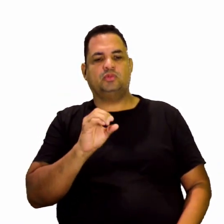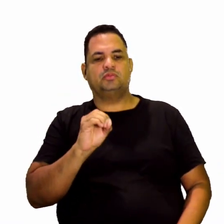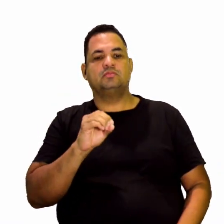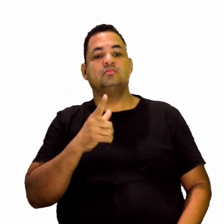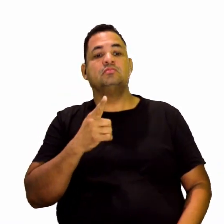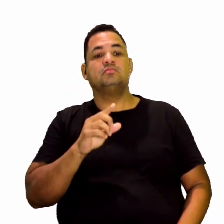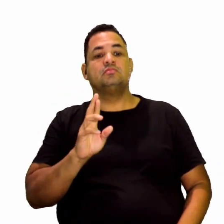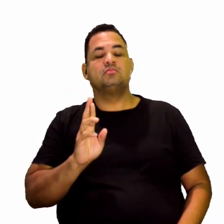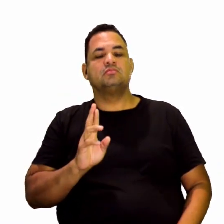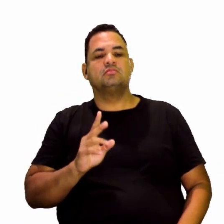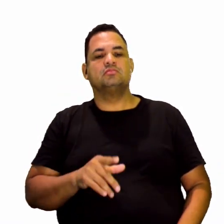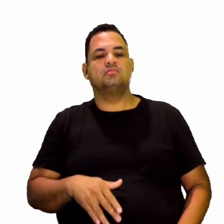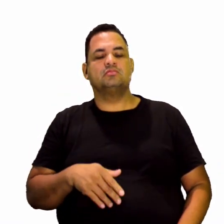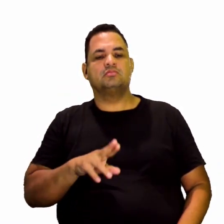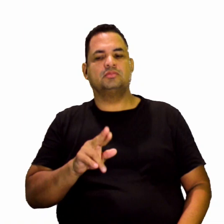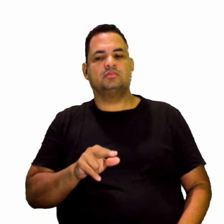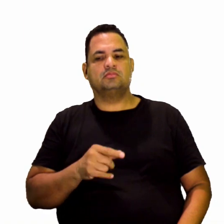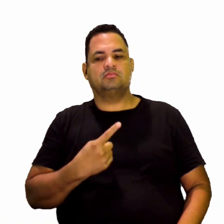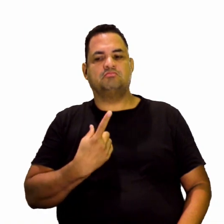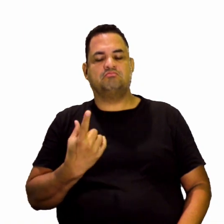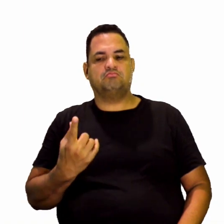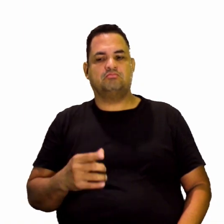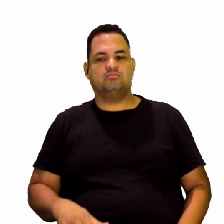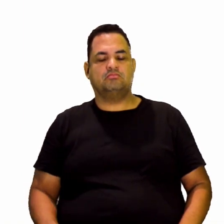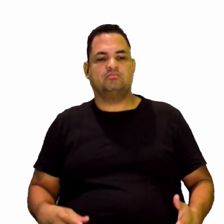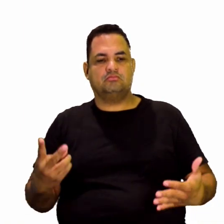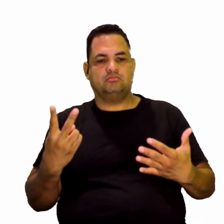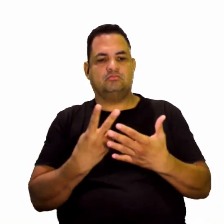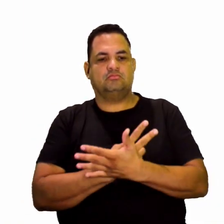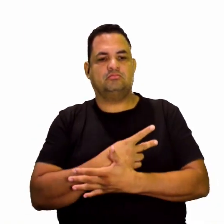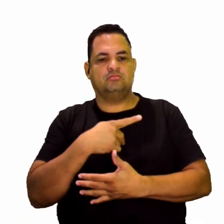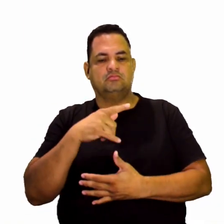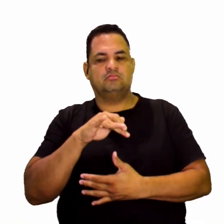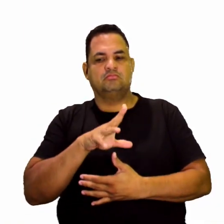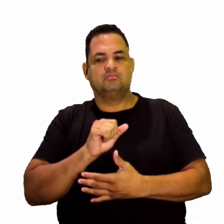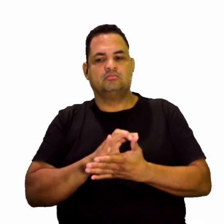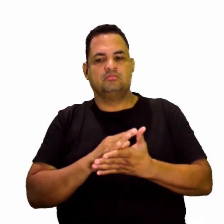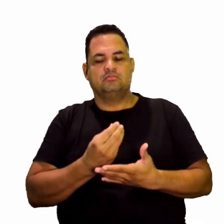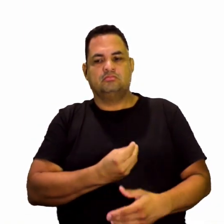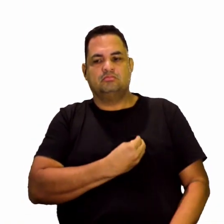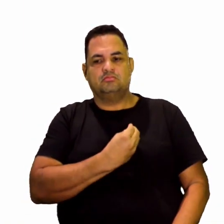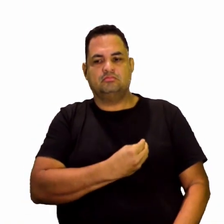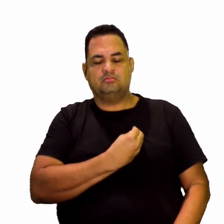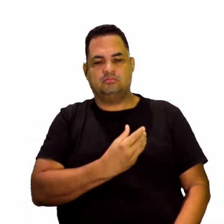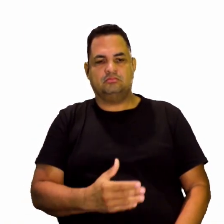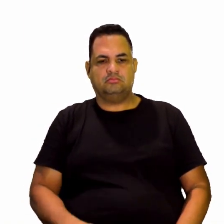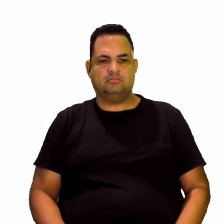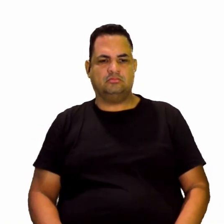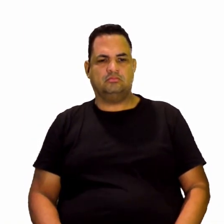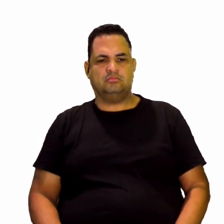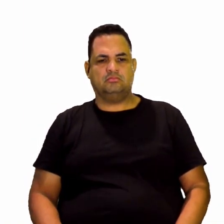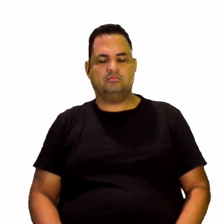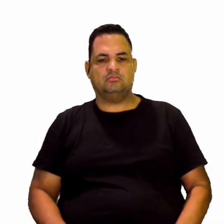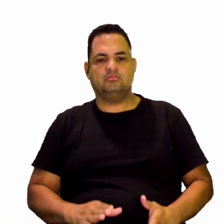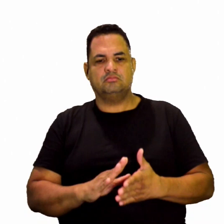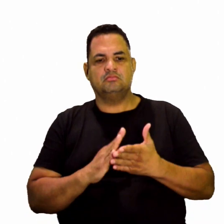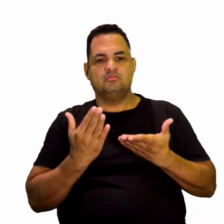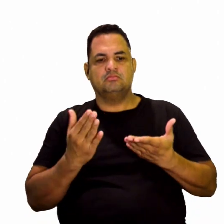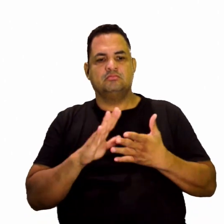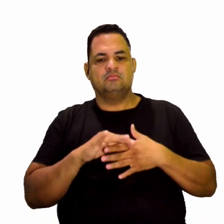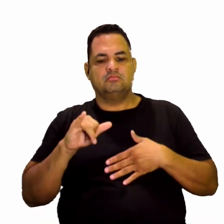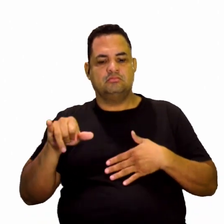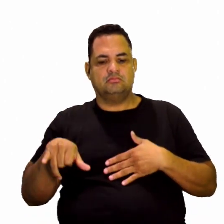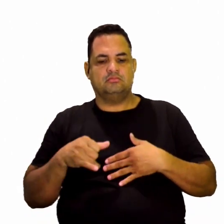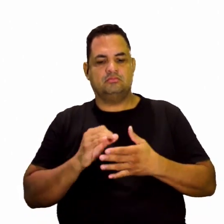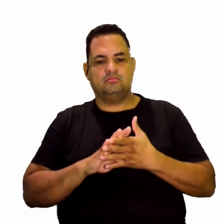Quem nunca foi parasitado, né, galera? Quem nunca? A partir de um organismo aí oportunista, né?